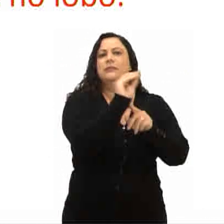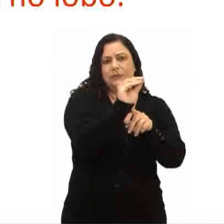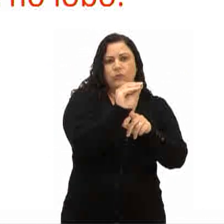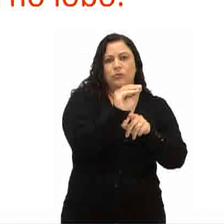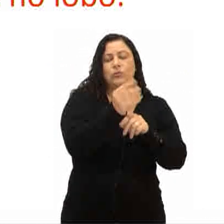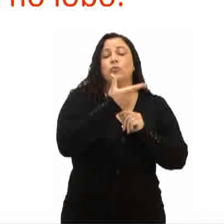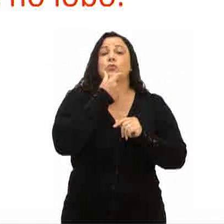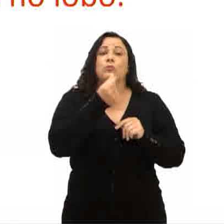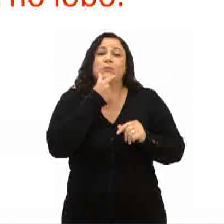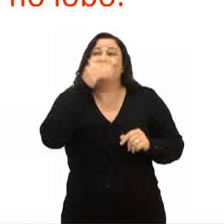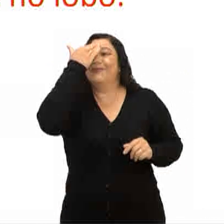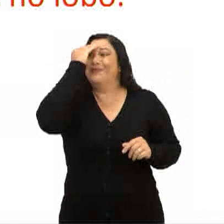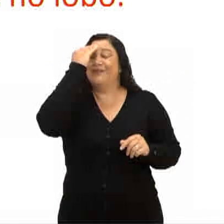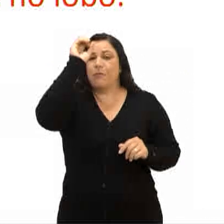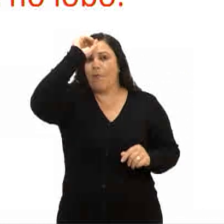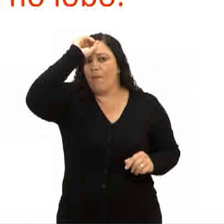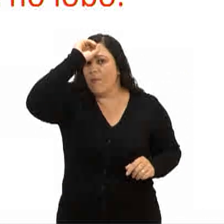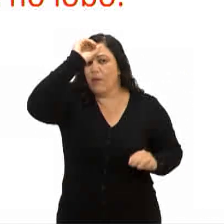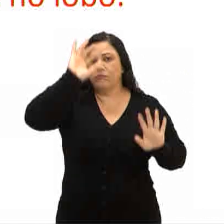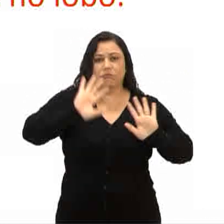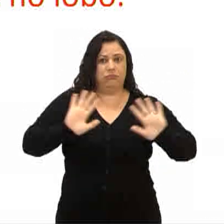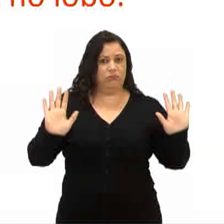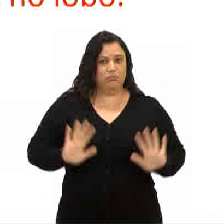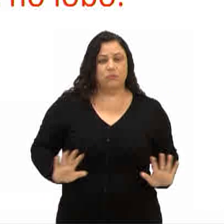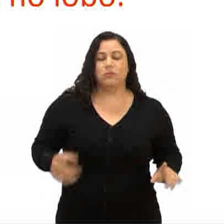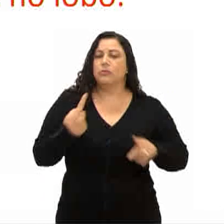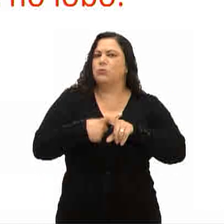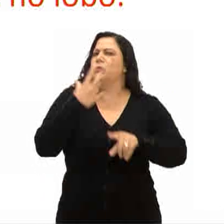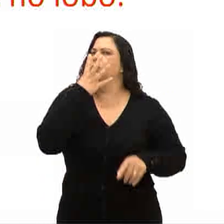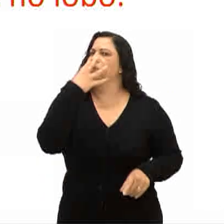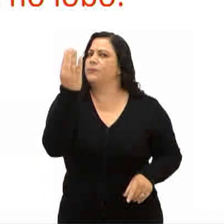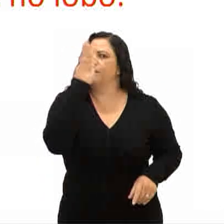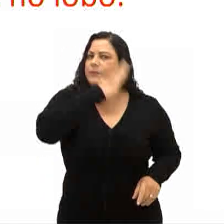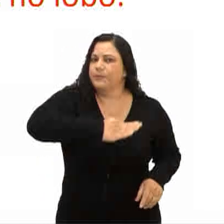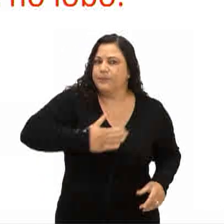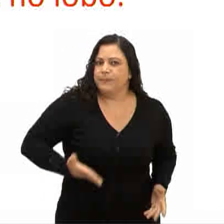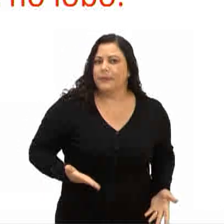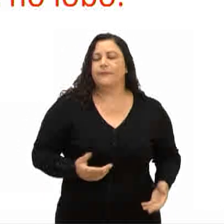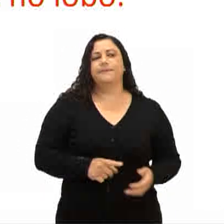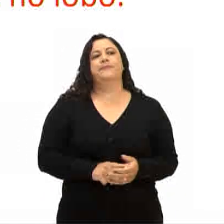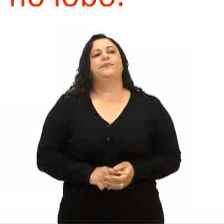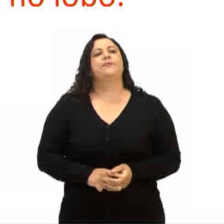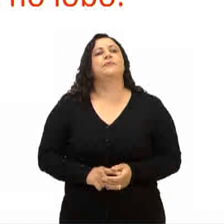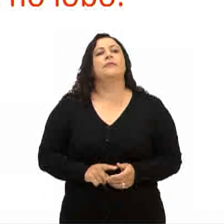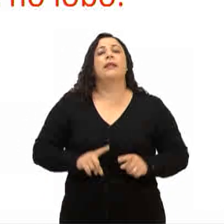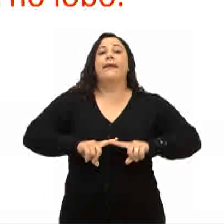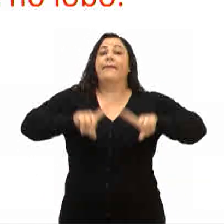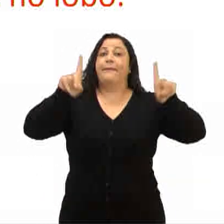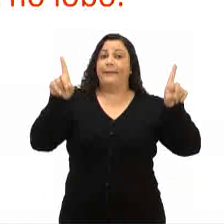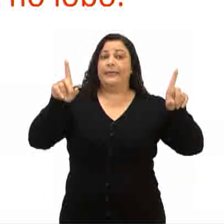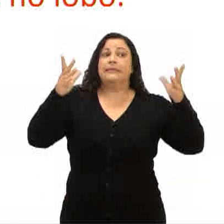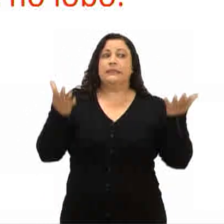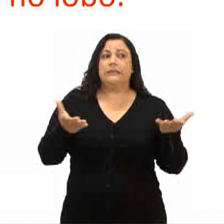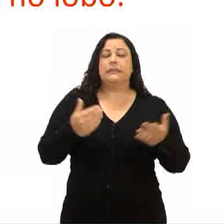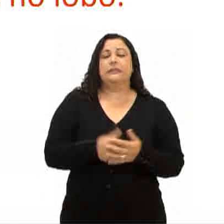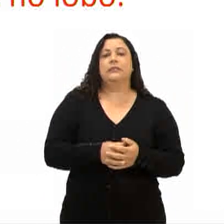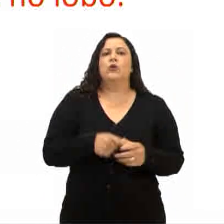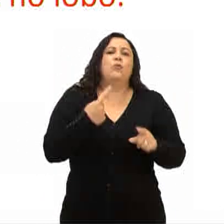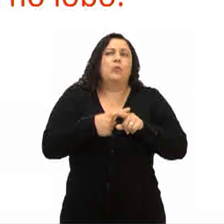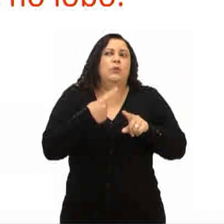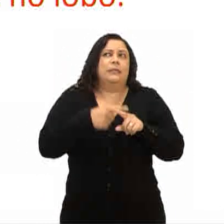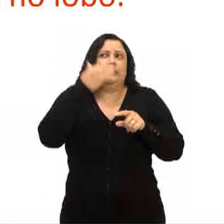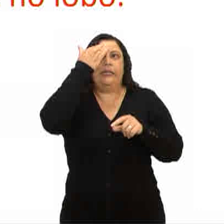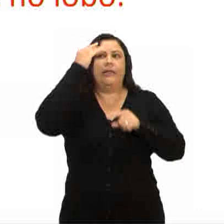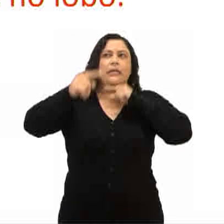não ter compreendido por que ele é lobo mau. Portanto, né, o lobo mau, que o menino entendeu por que é lobo mau,